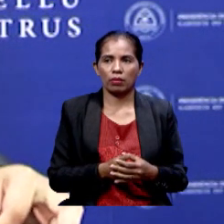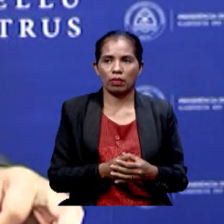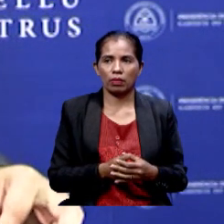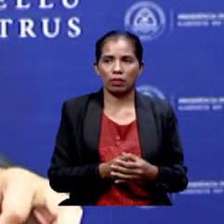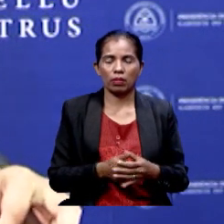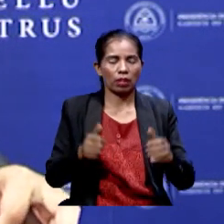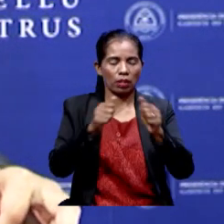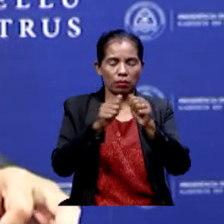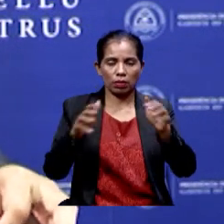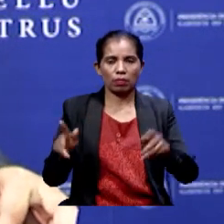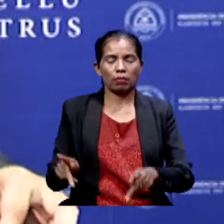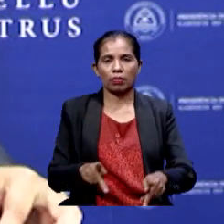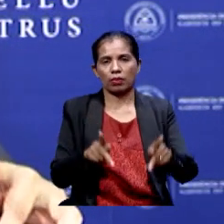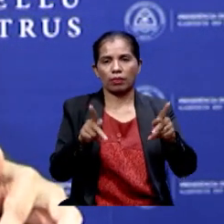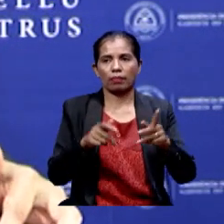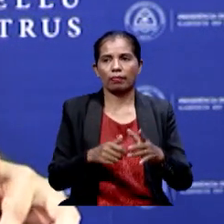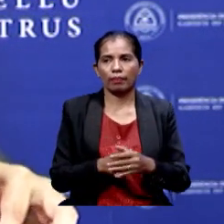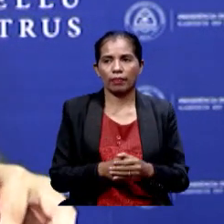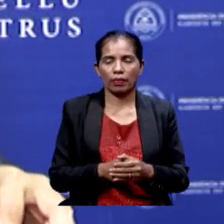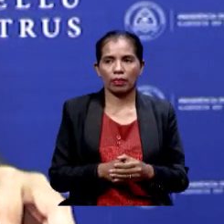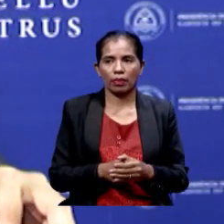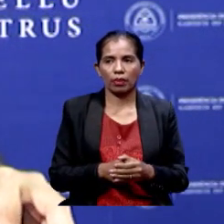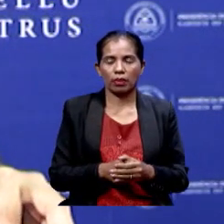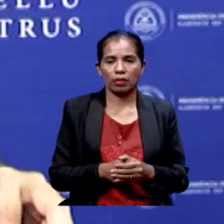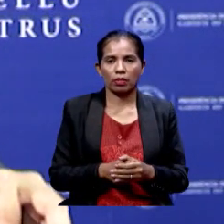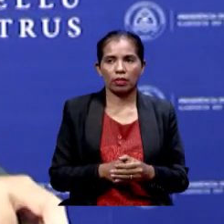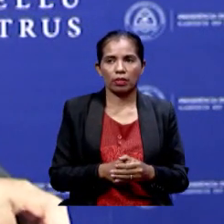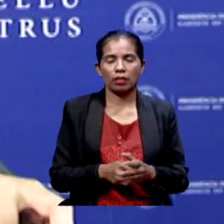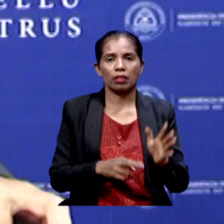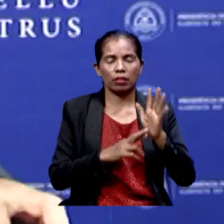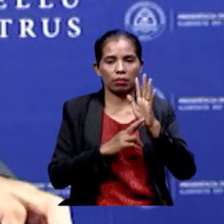administração pública minha. O regime especial de Ramos, sei